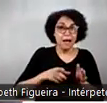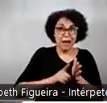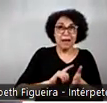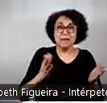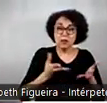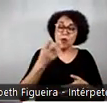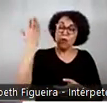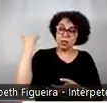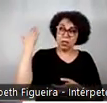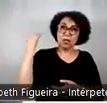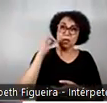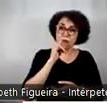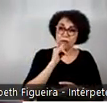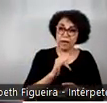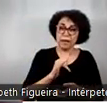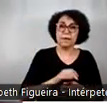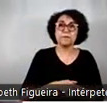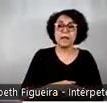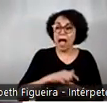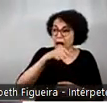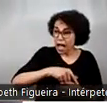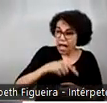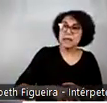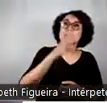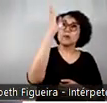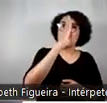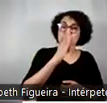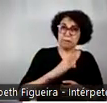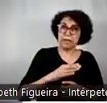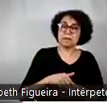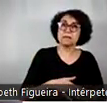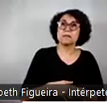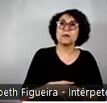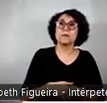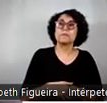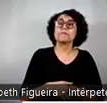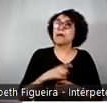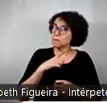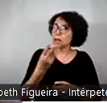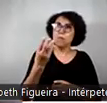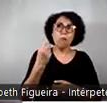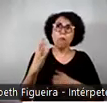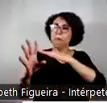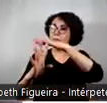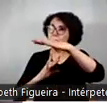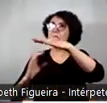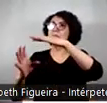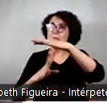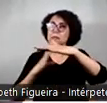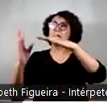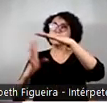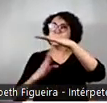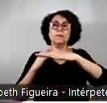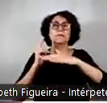o nosso país, né, ele é composto por migração. Essa composição de migração, né, a gente é forjado a partir dela, né?